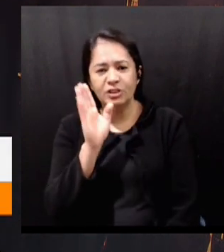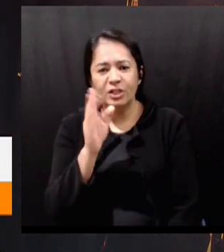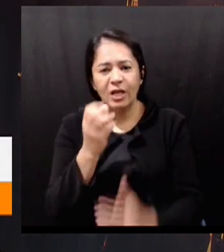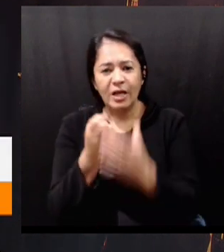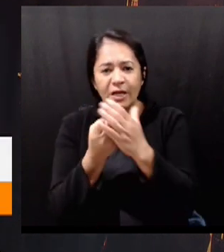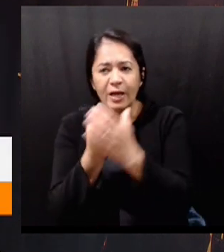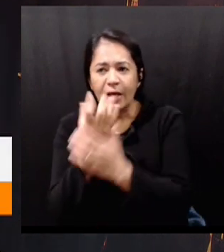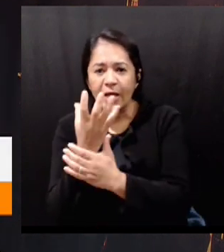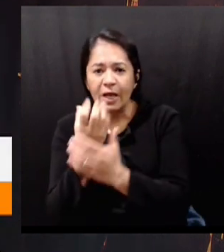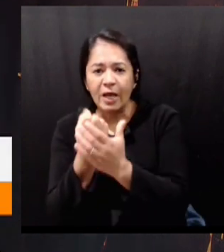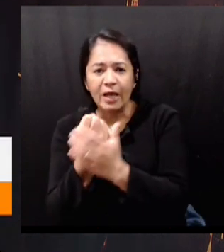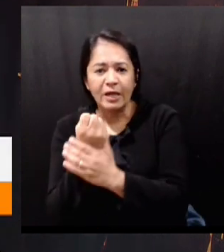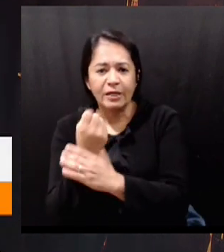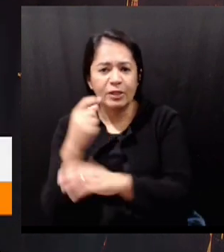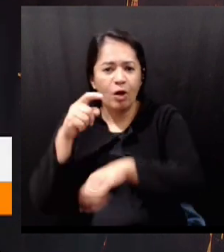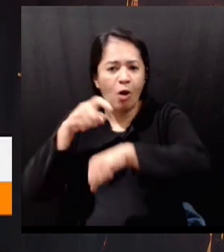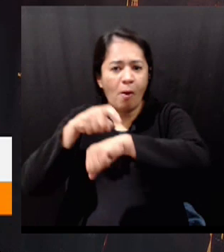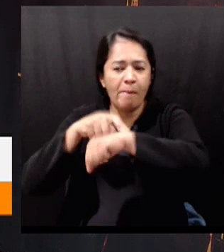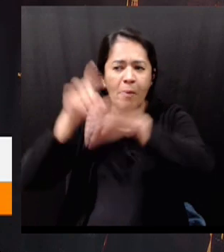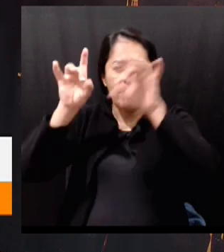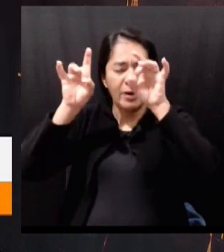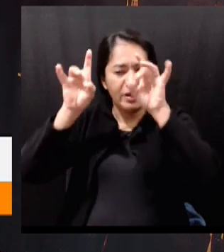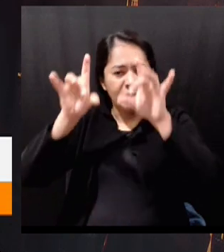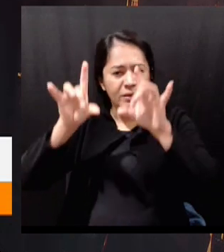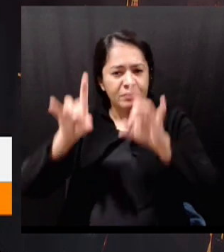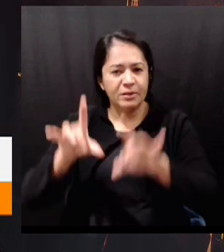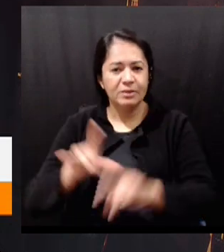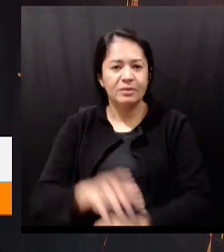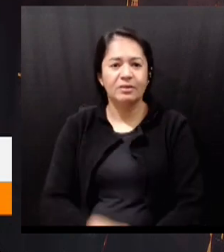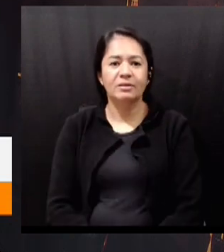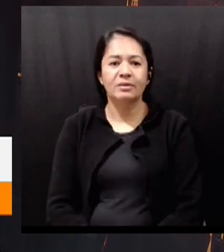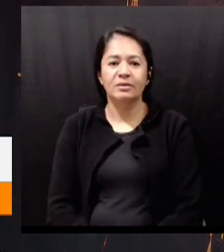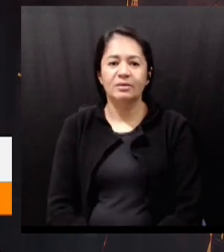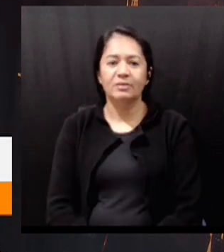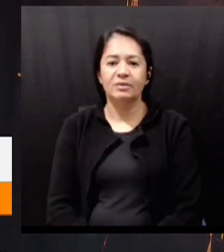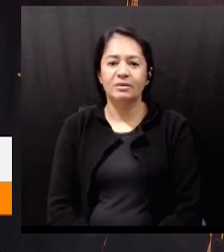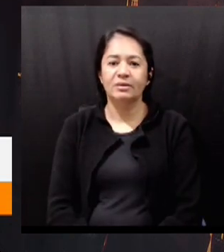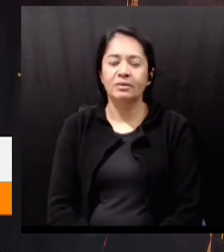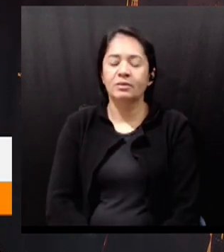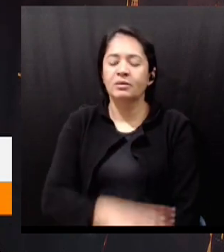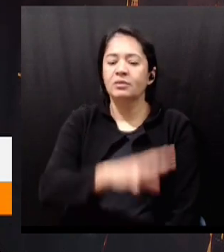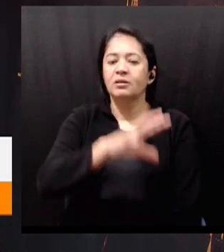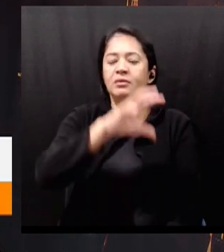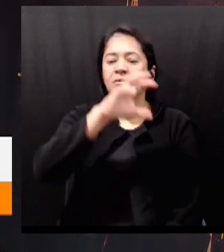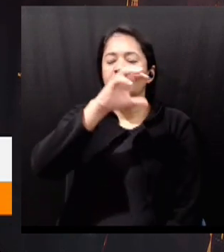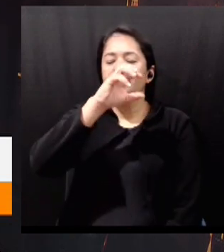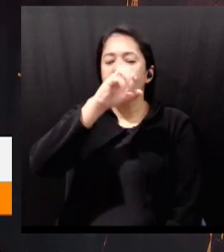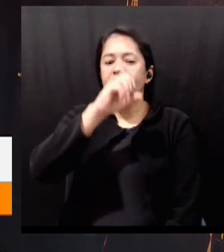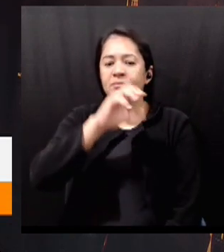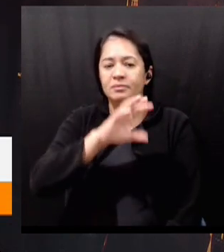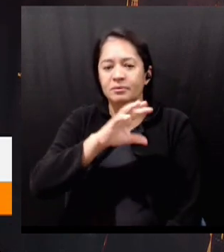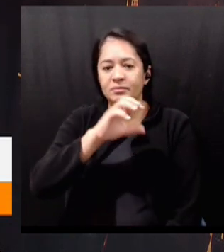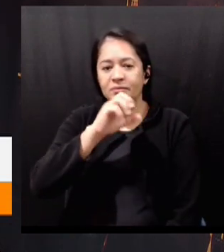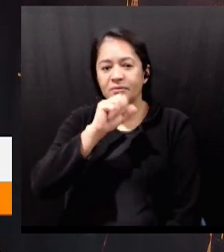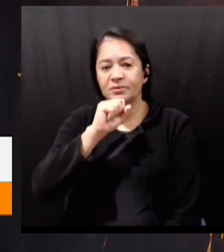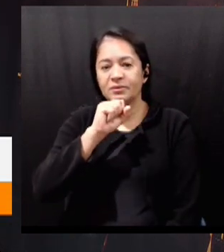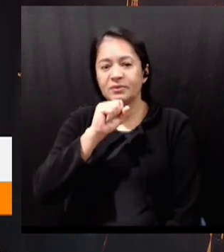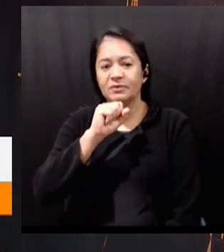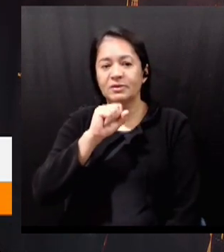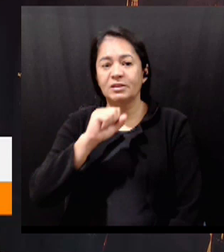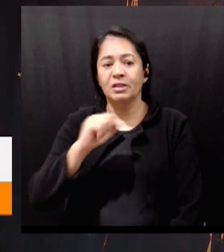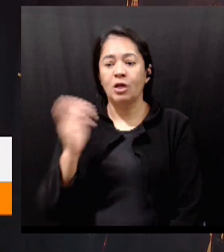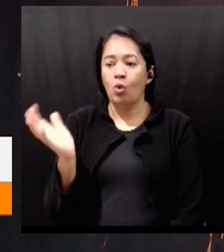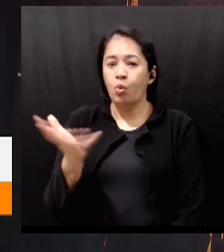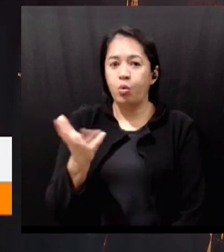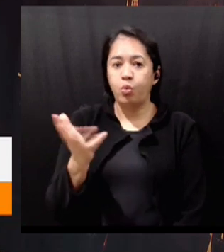né, especiais, dando uma respirada, diminuindo a adrenalina da correria do dia a dia, né,